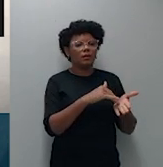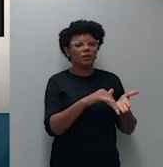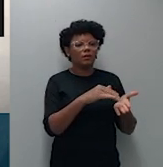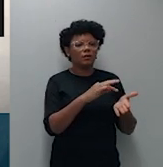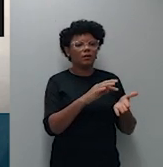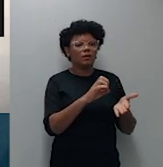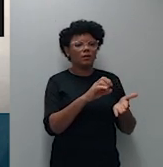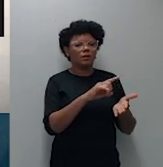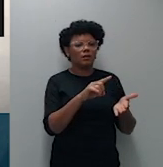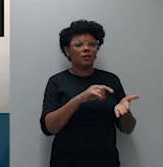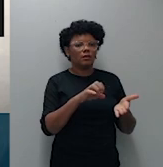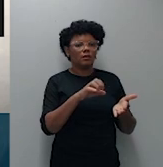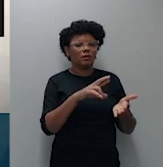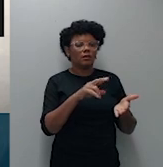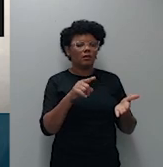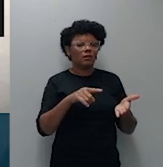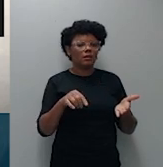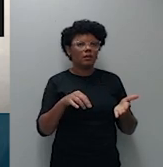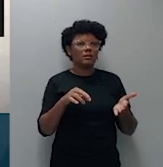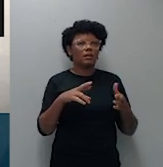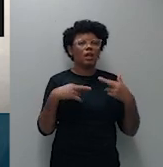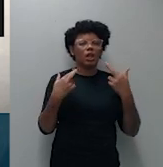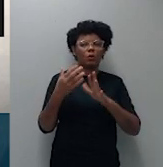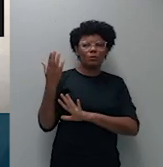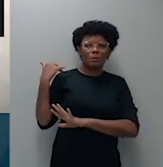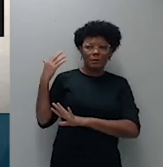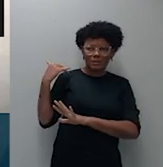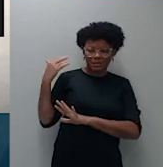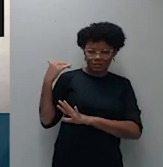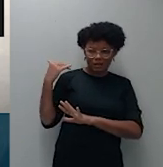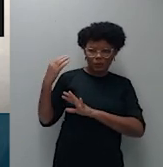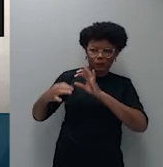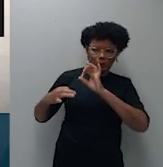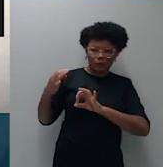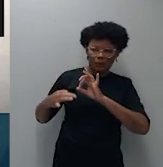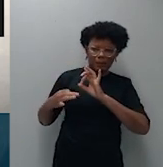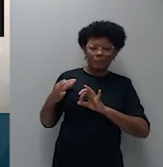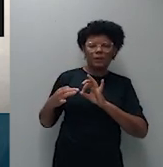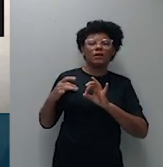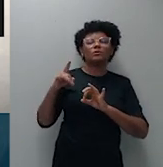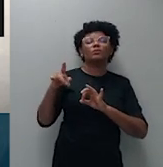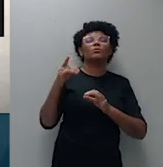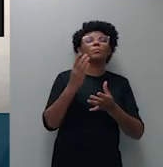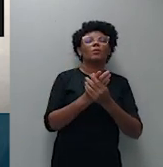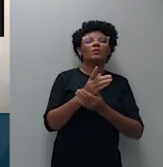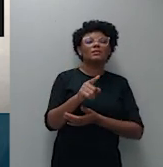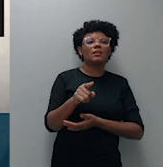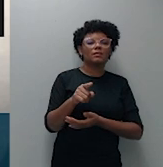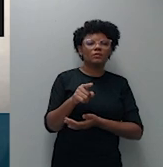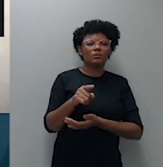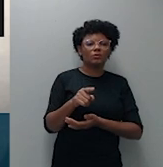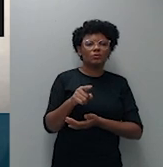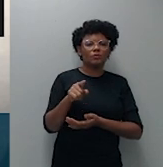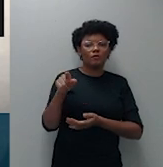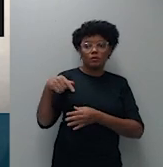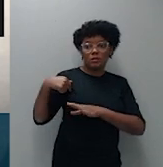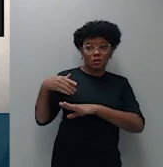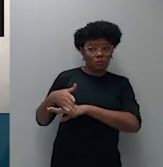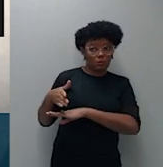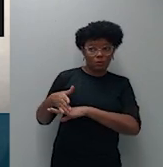parece que você lesse não havia participado daquele julgamento anterior naquele caso que